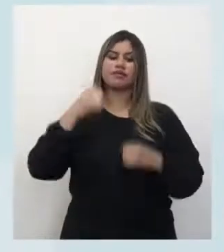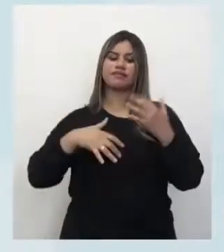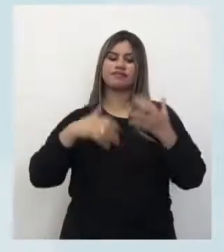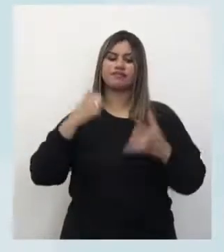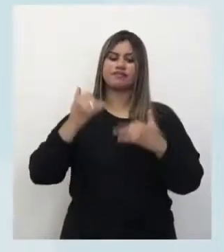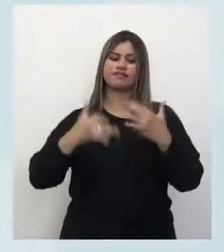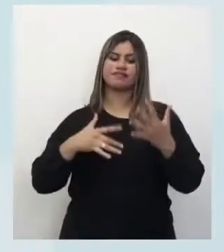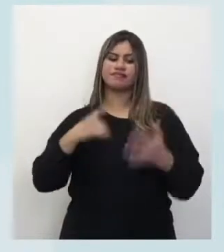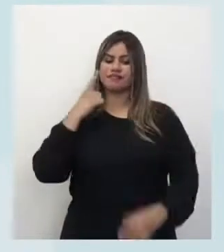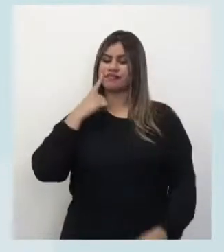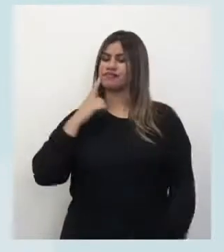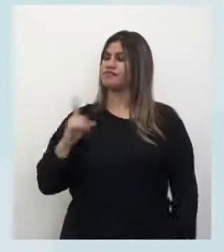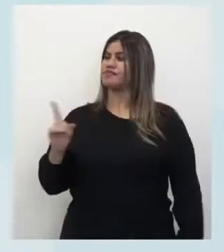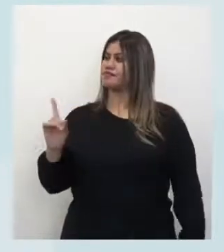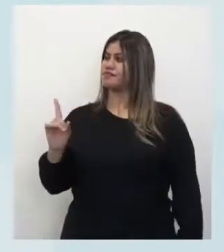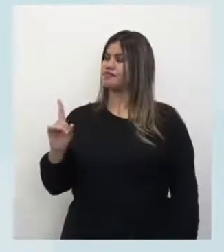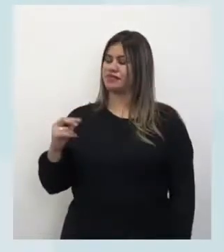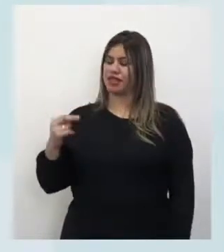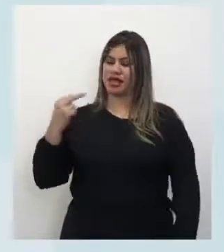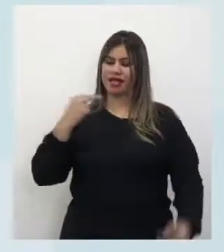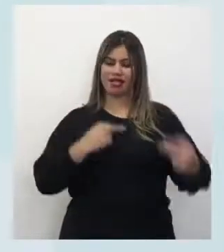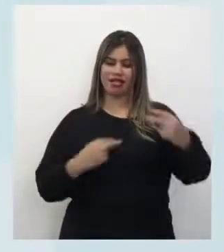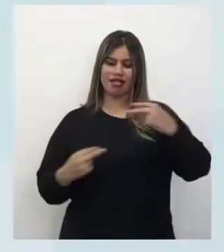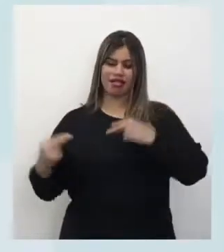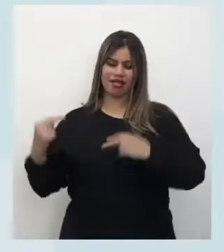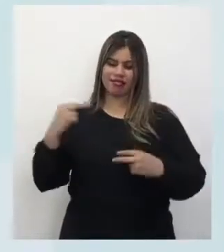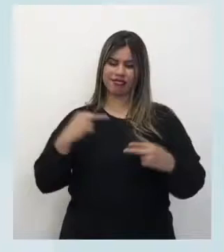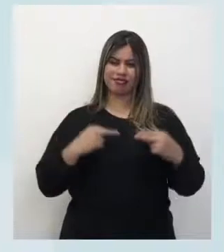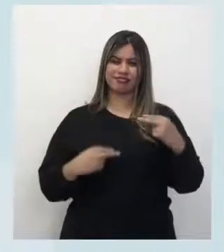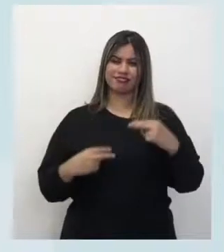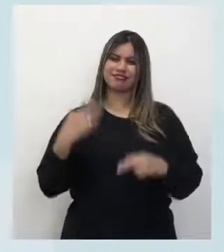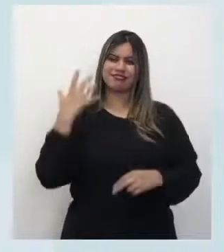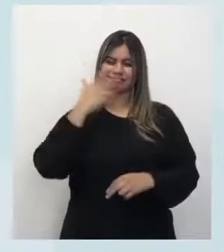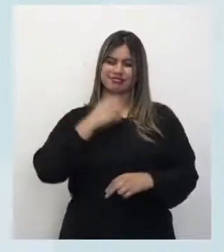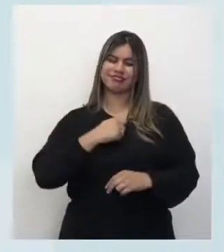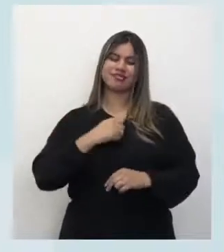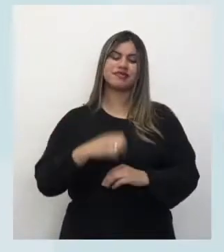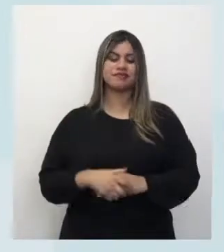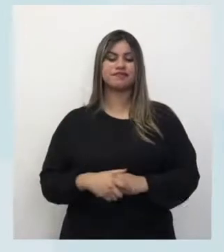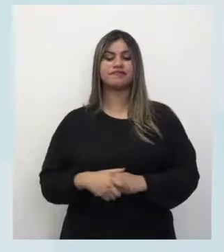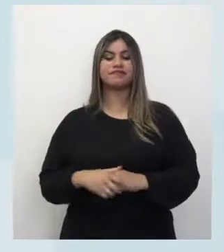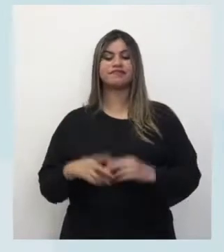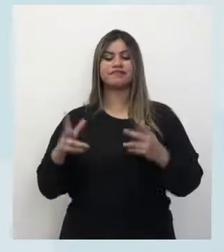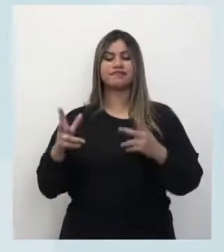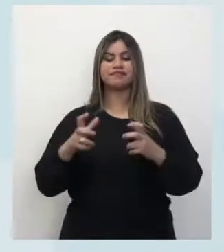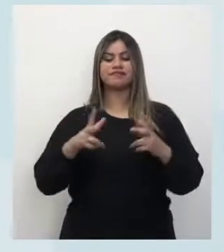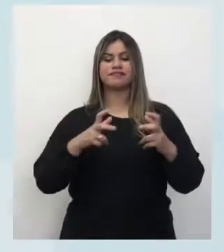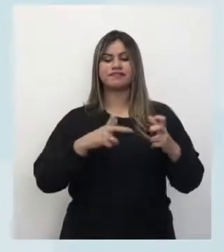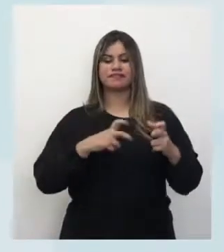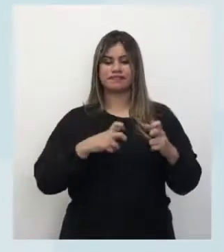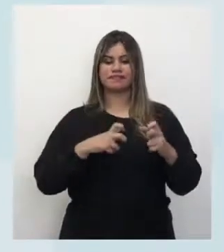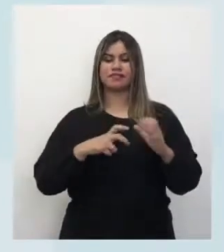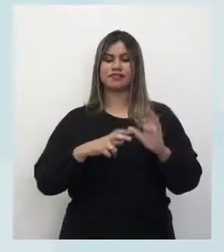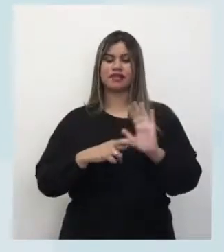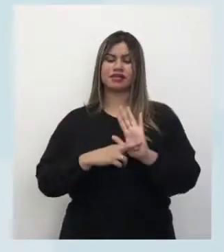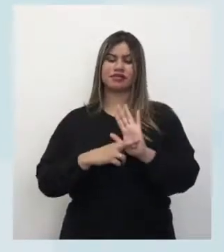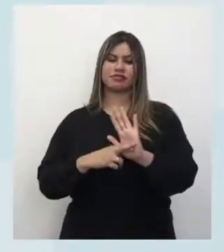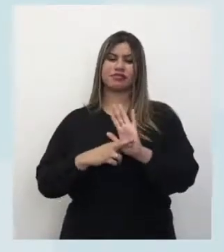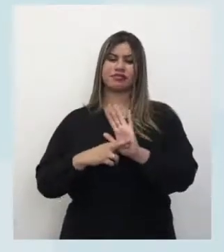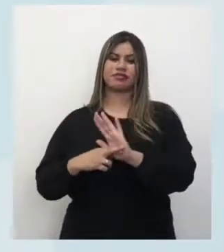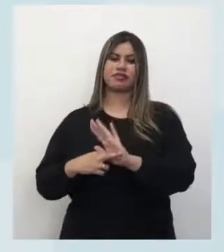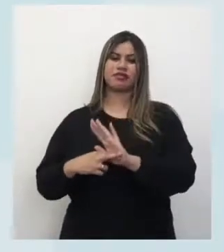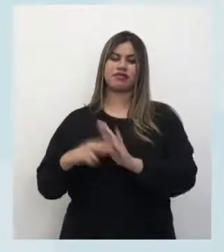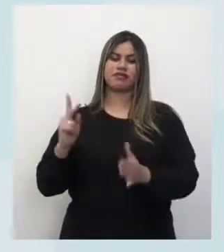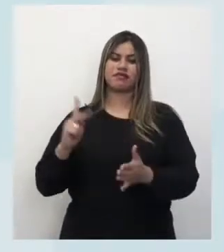nós, leitores de nós mesmos, né? Olha que coisa linda. A forma como percebemos e representamos a